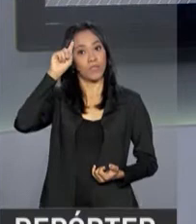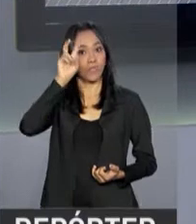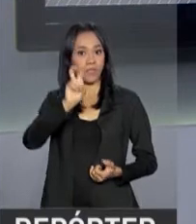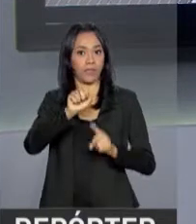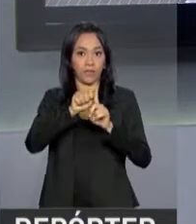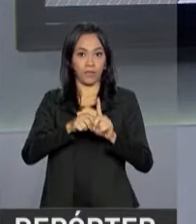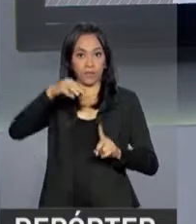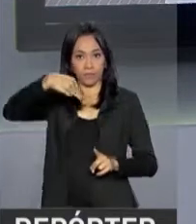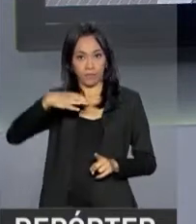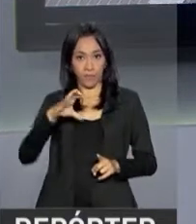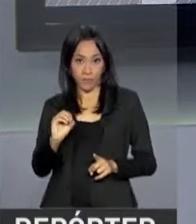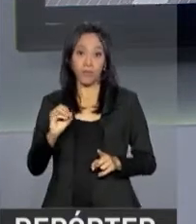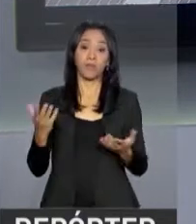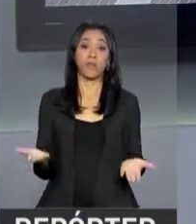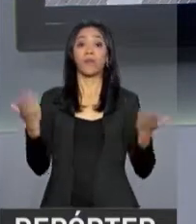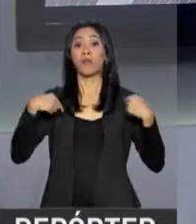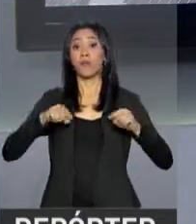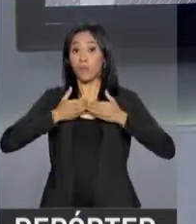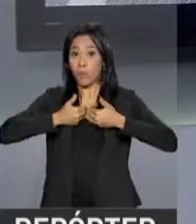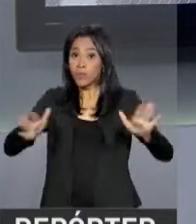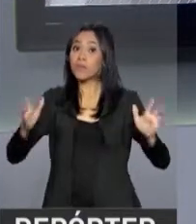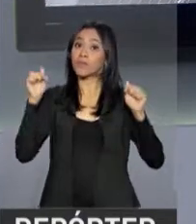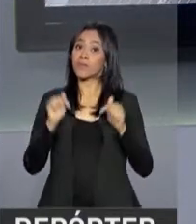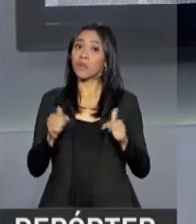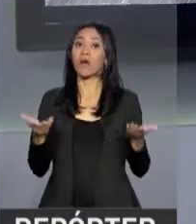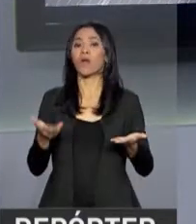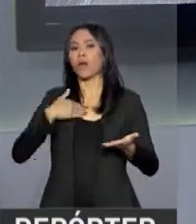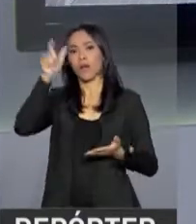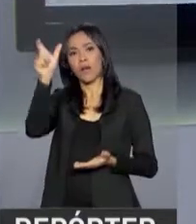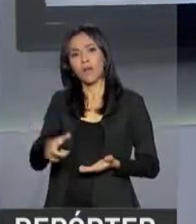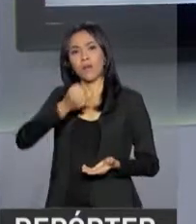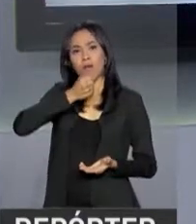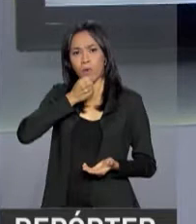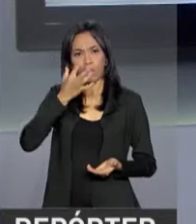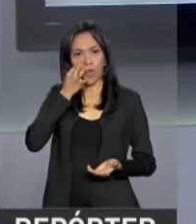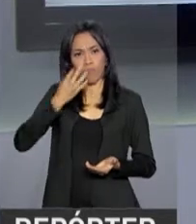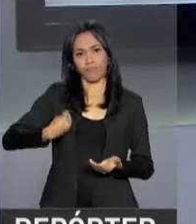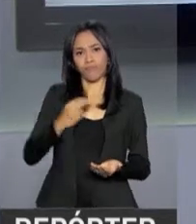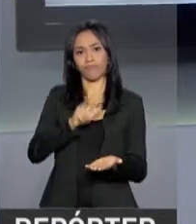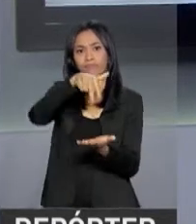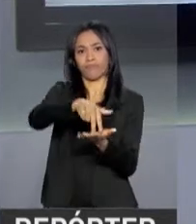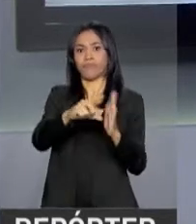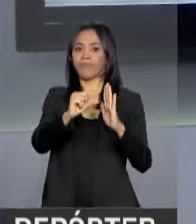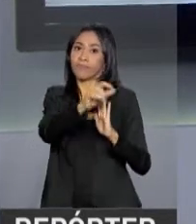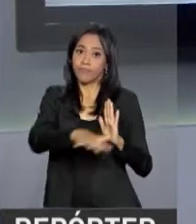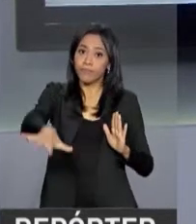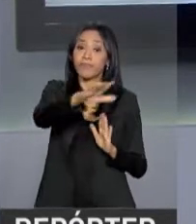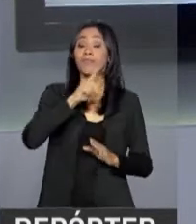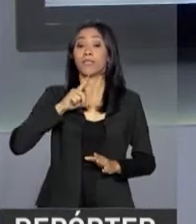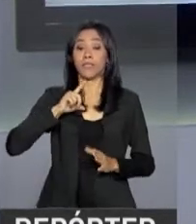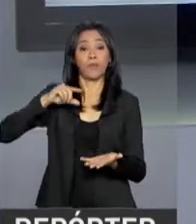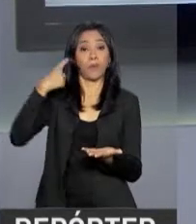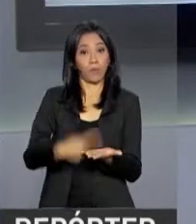de março a gente inicia esta edição conversando ao vivo com repórter ney pereira que está no palácio do planalto e tem informações sobre a agenda de